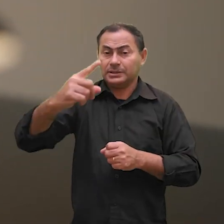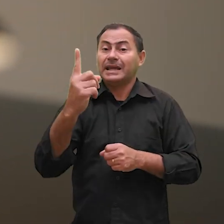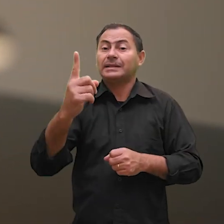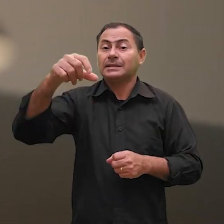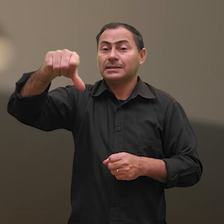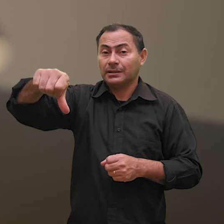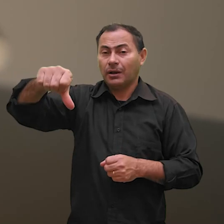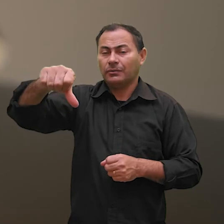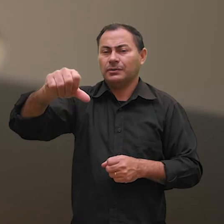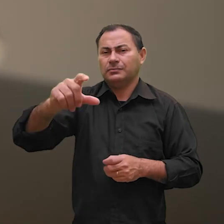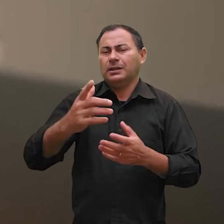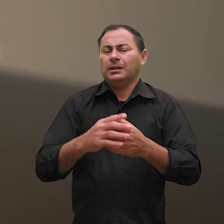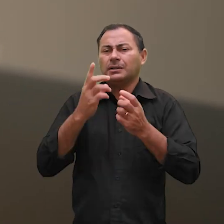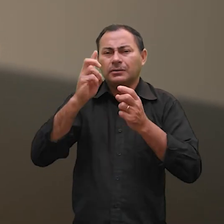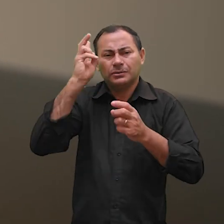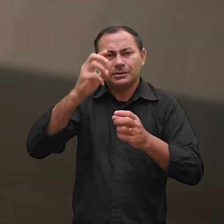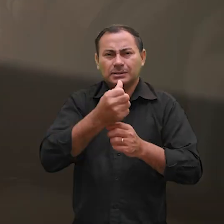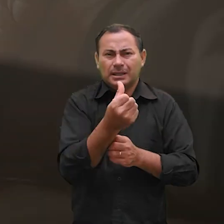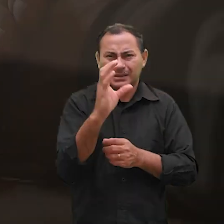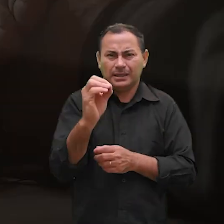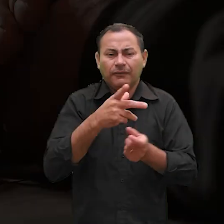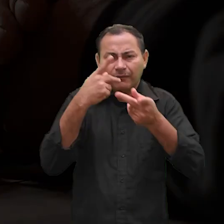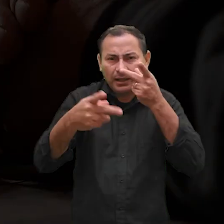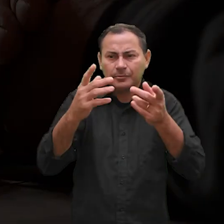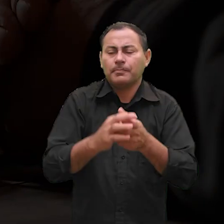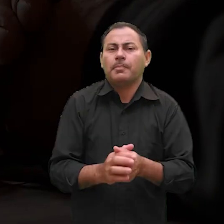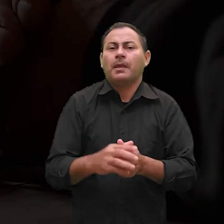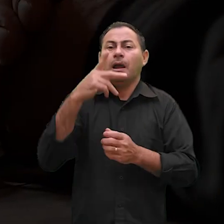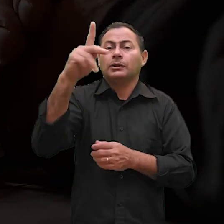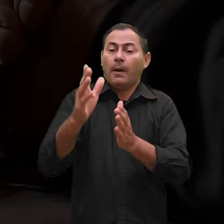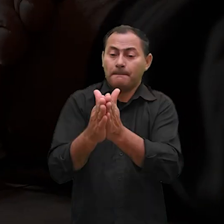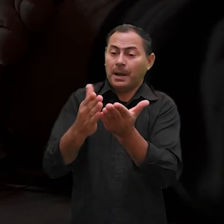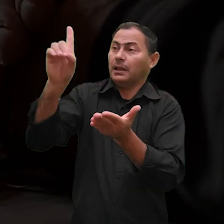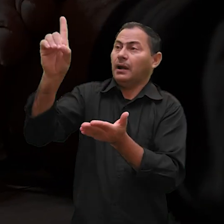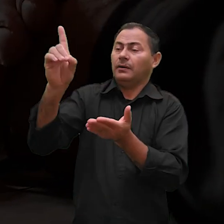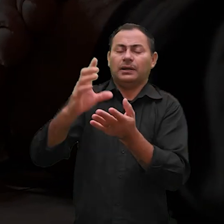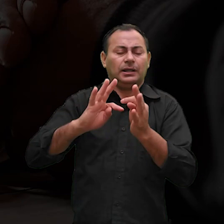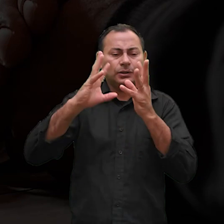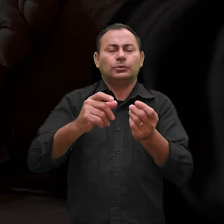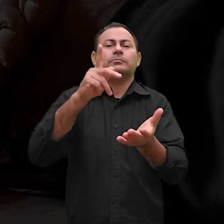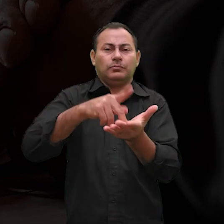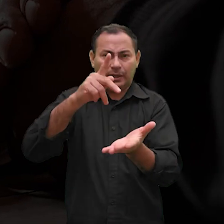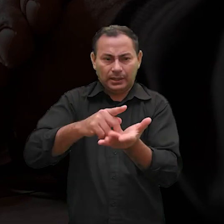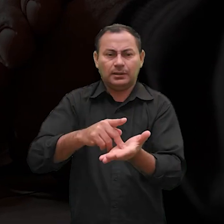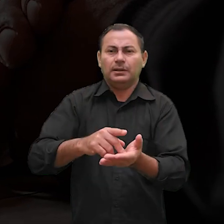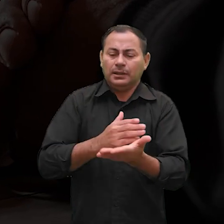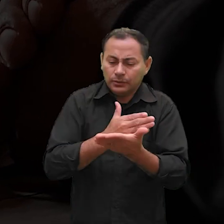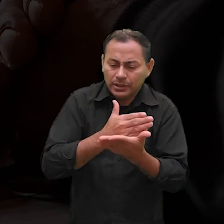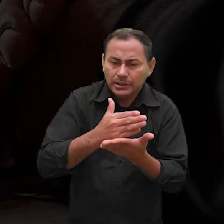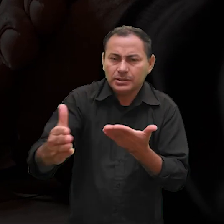versículo 160, temos um relato sobre as Escrituras que diz o seguinte: As tuas palavras são em tudo